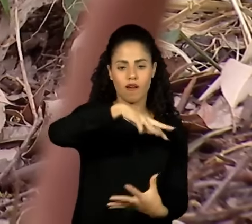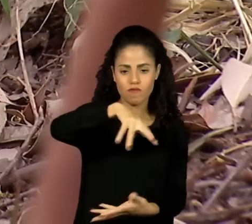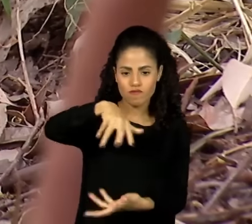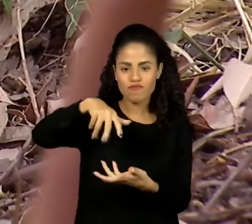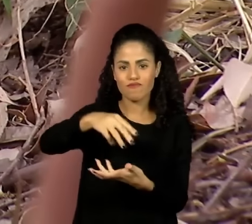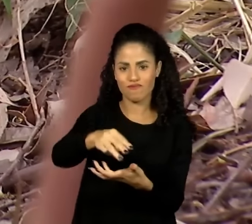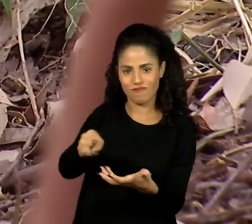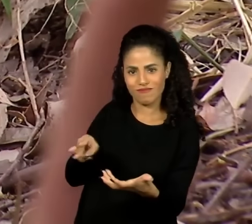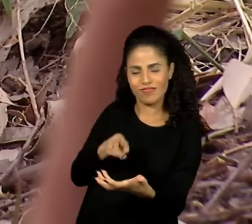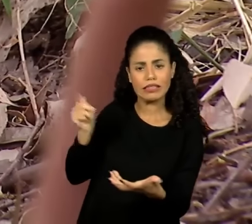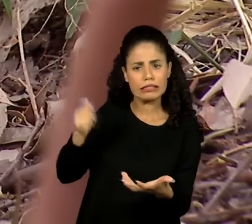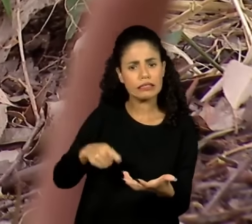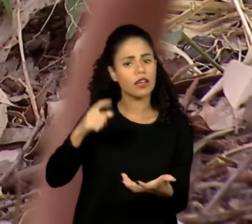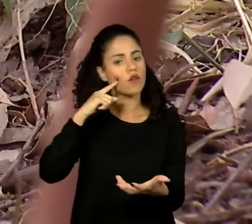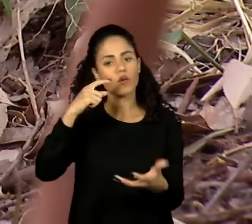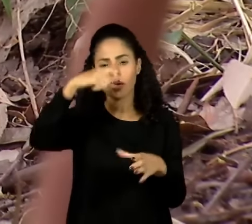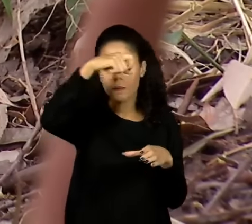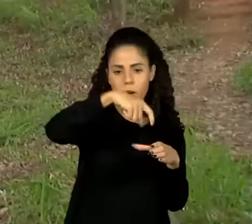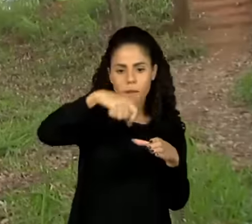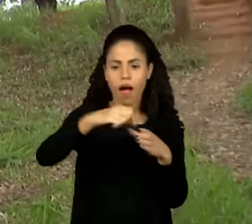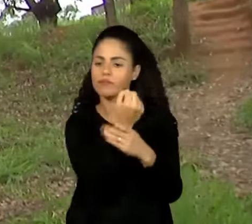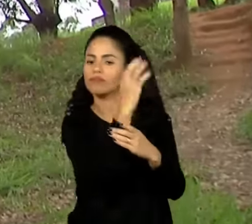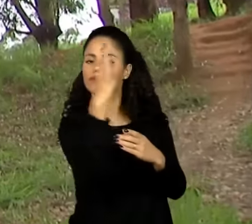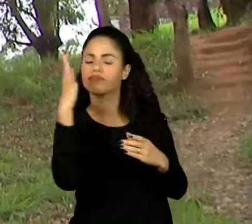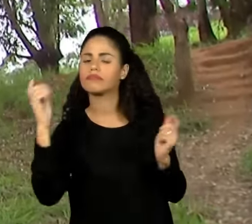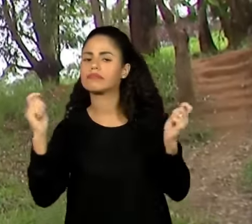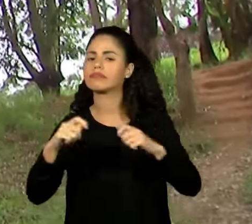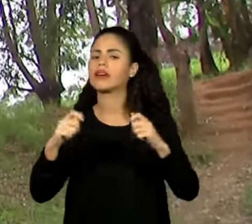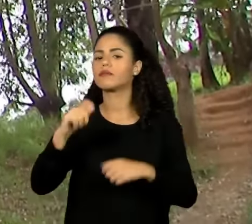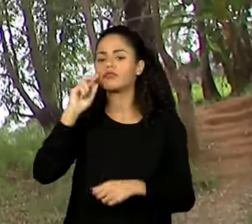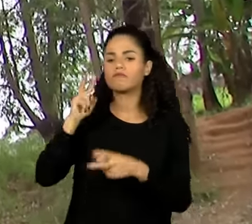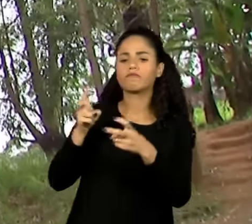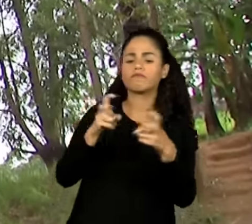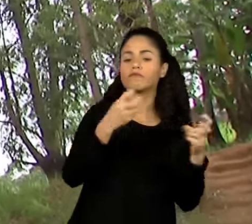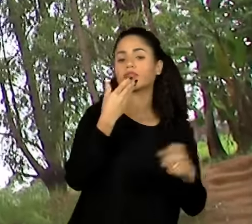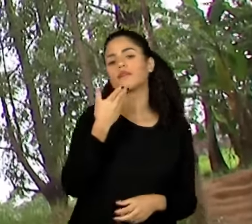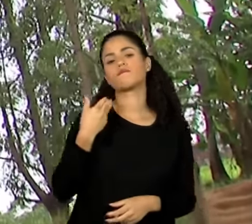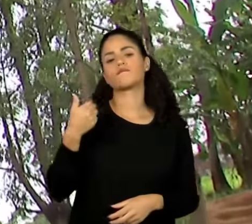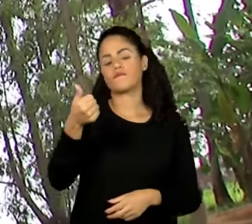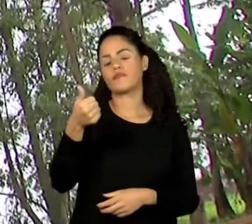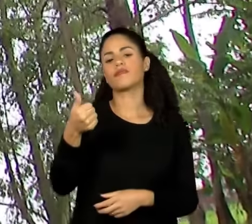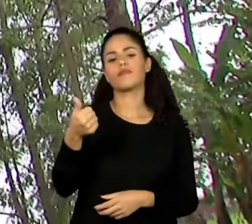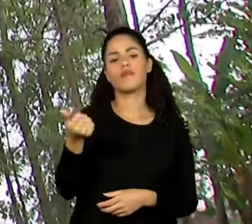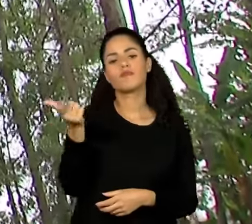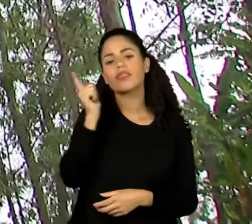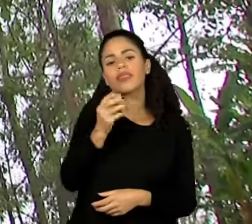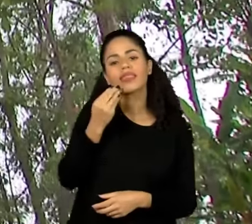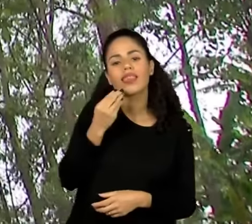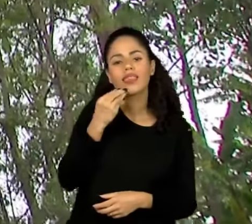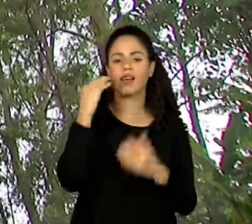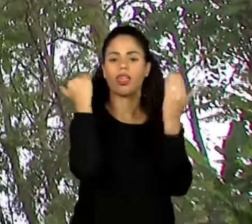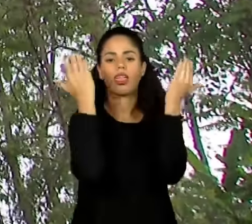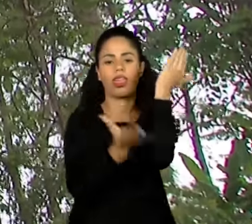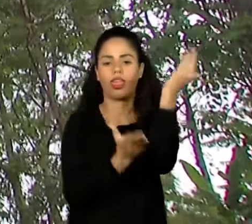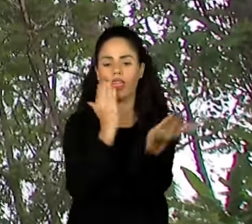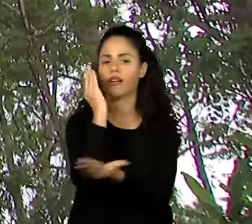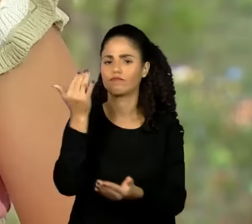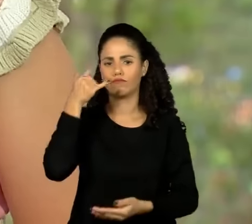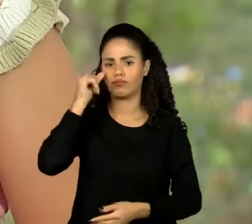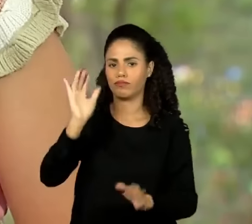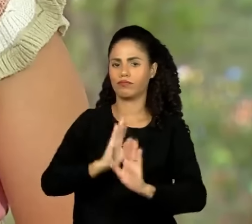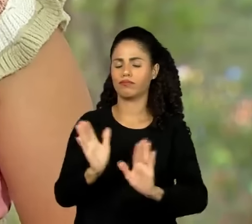plantear mais o mundo, para ver se acaba com essa matança também, né? das árvores